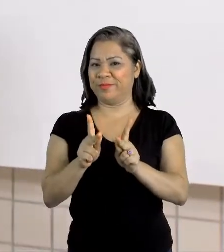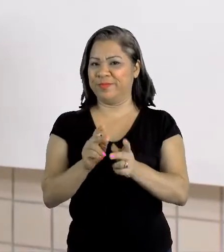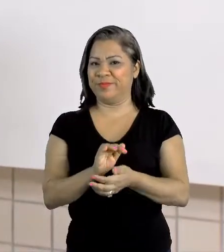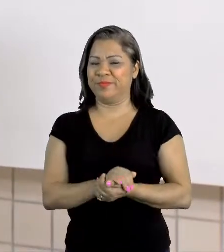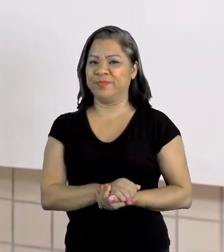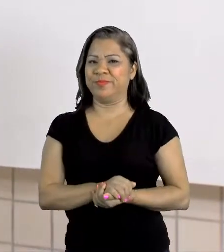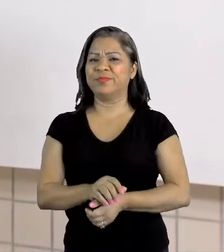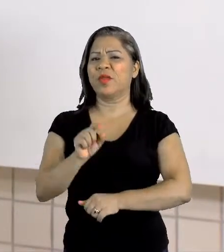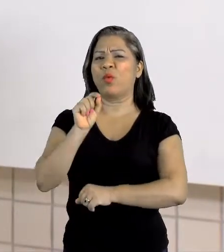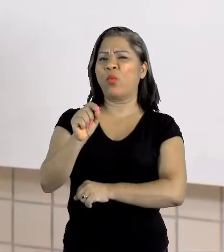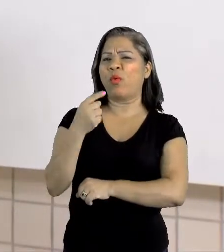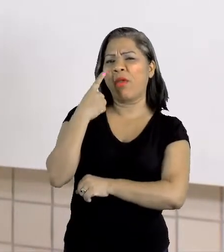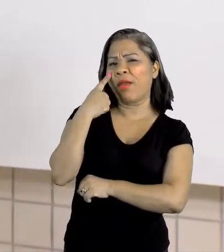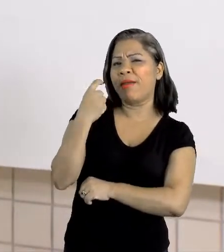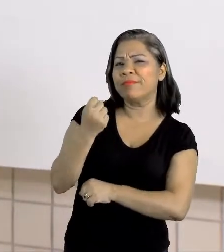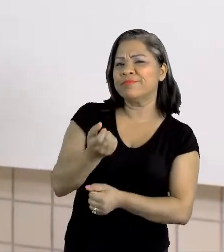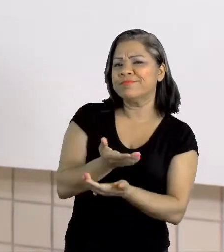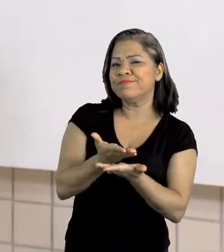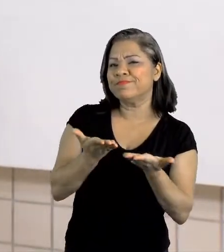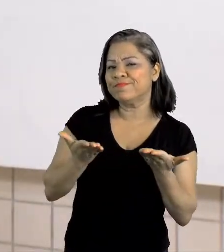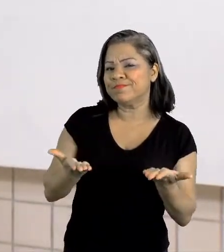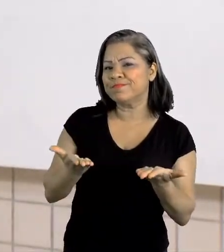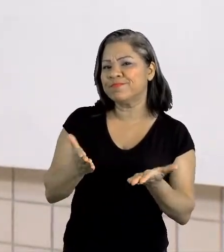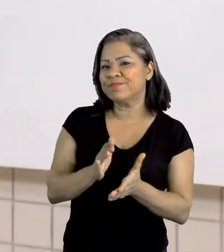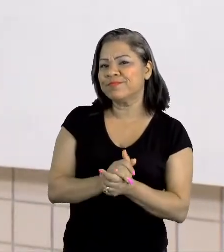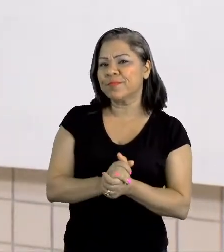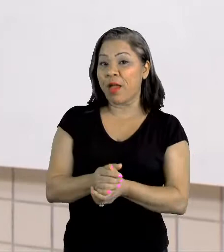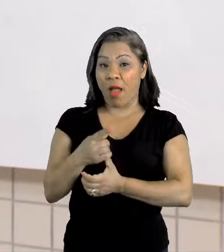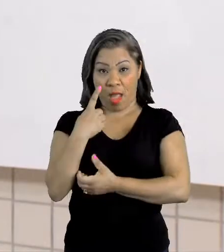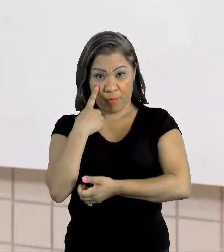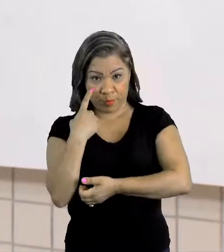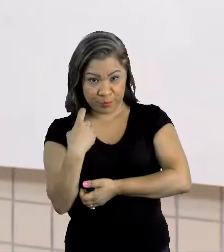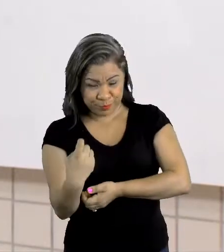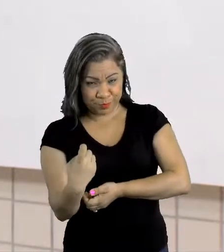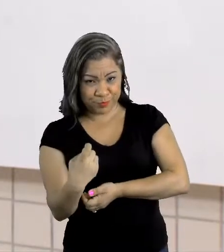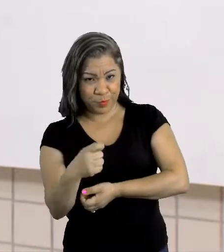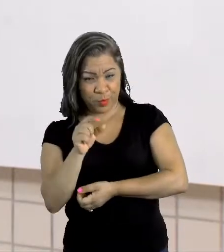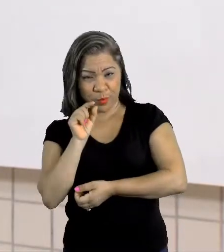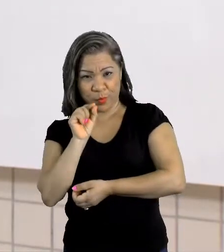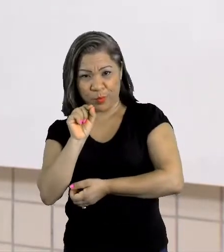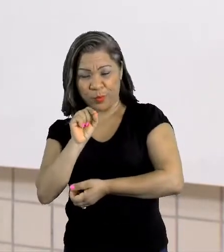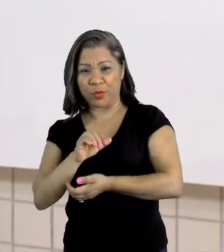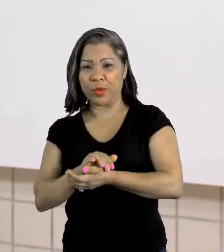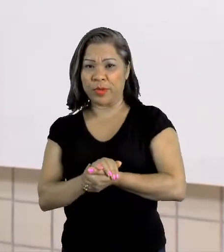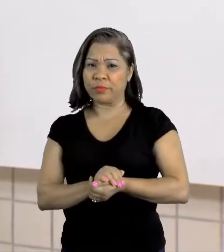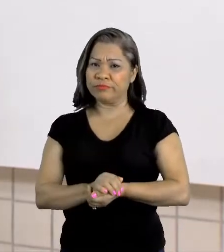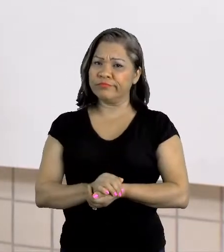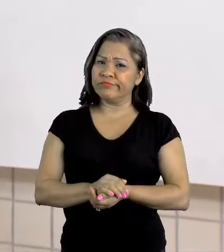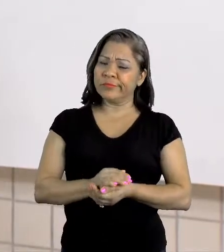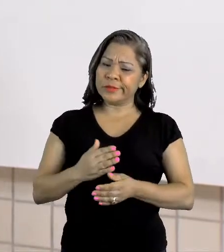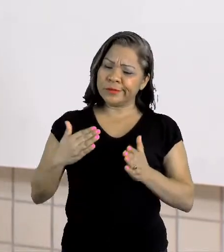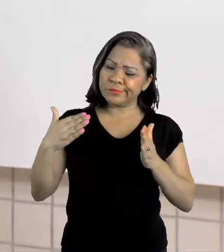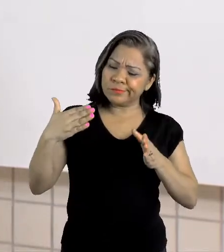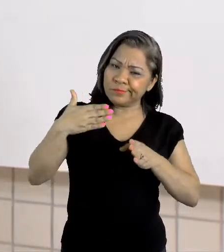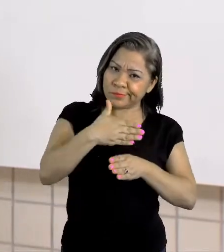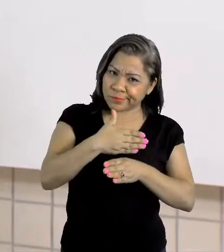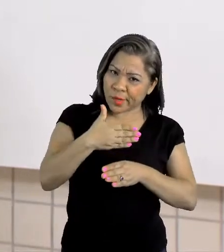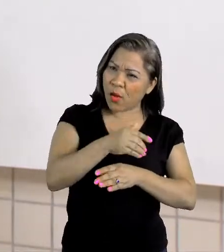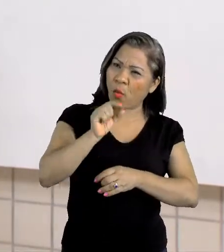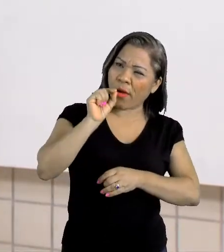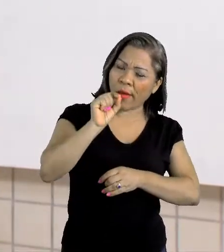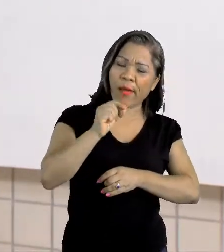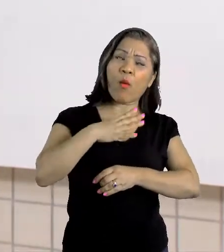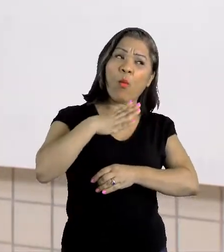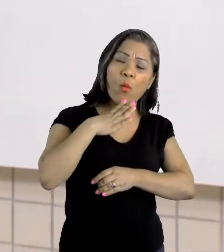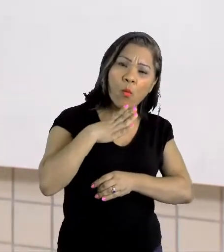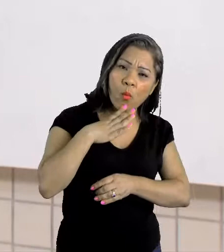é interessante para vocês? É interessante tentar acessar essa história,